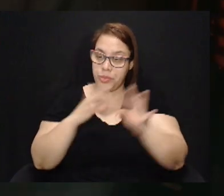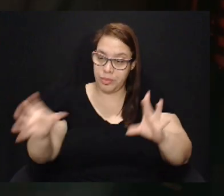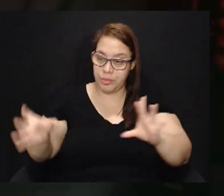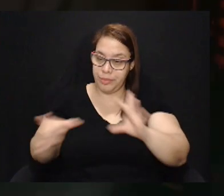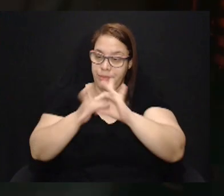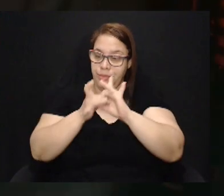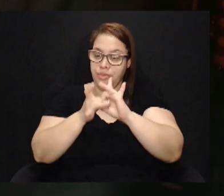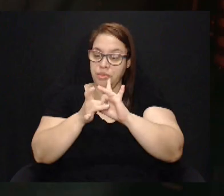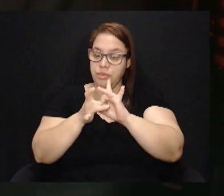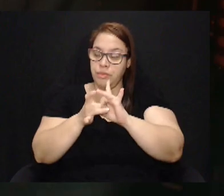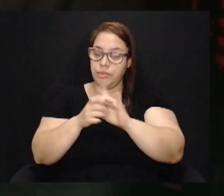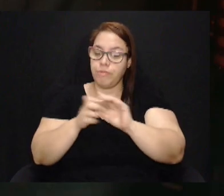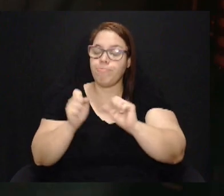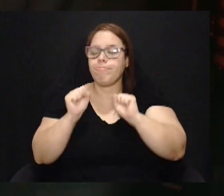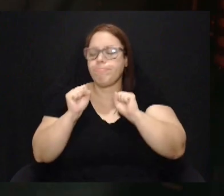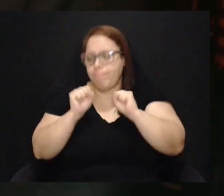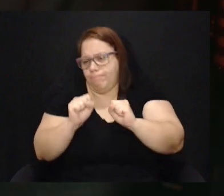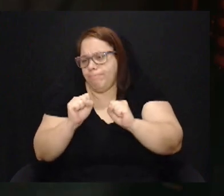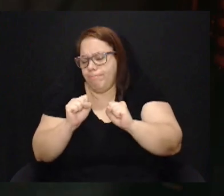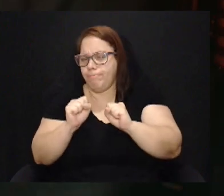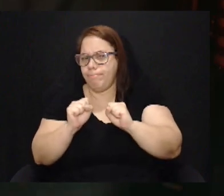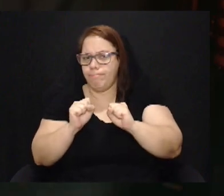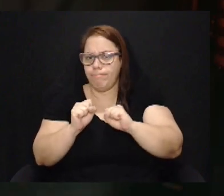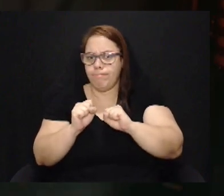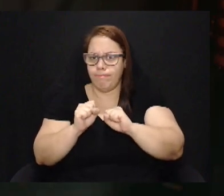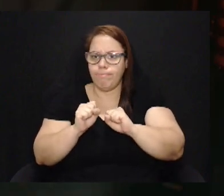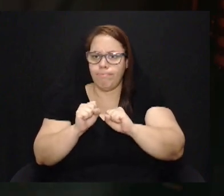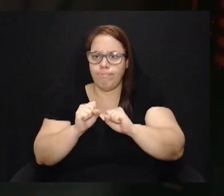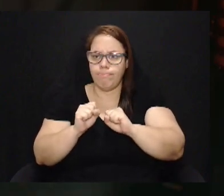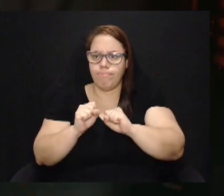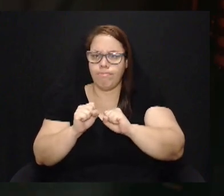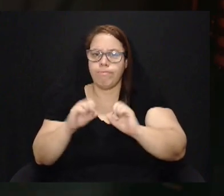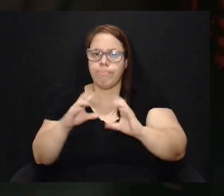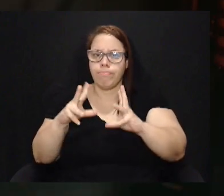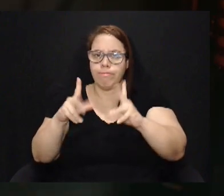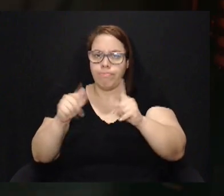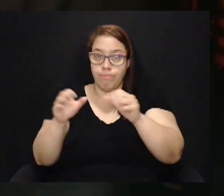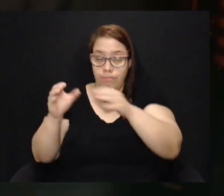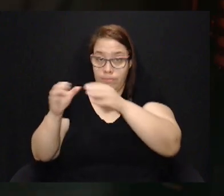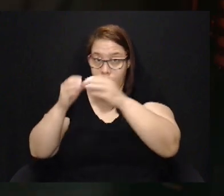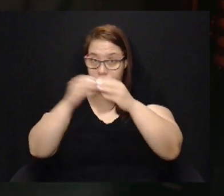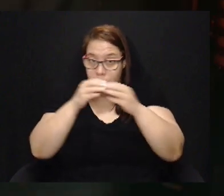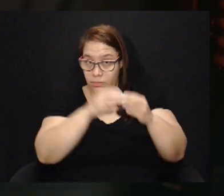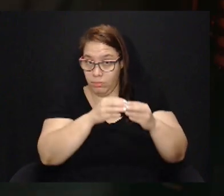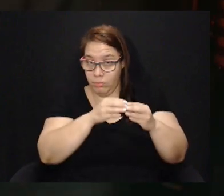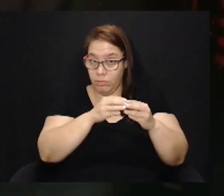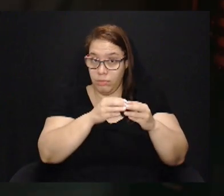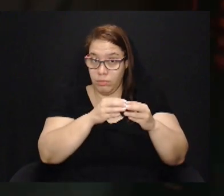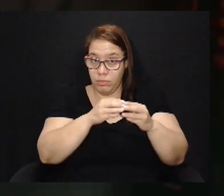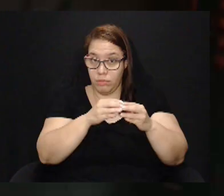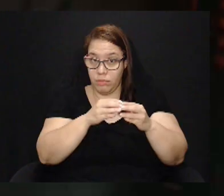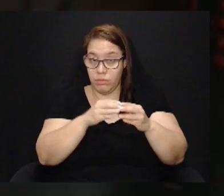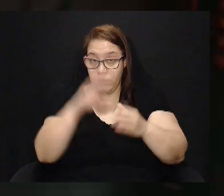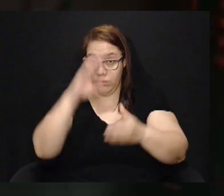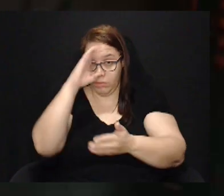você puder estar com toda uma equipe em sua volta, eu acredito que a gente consegue essa